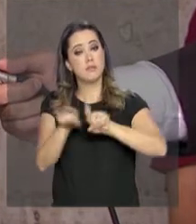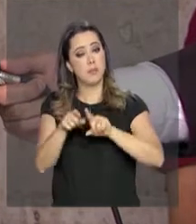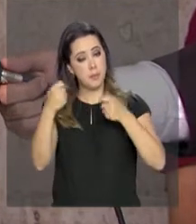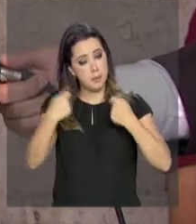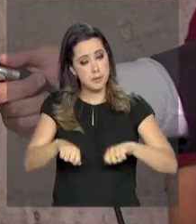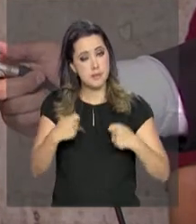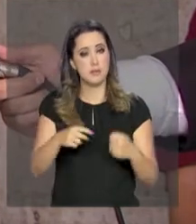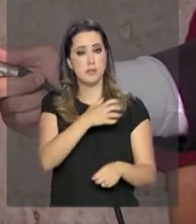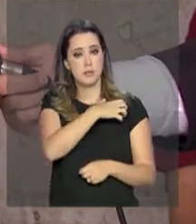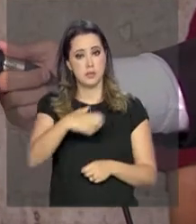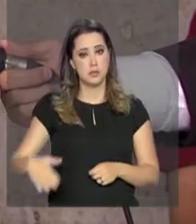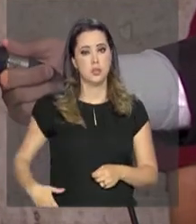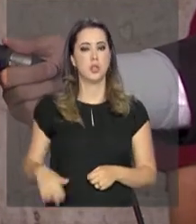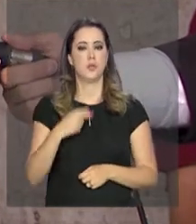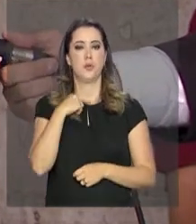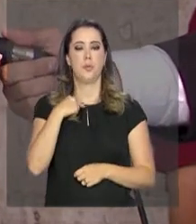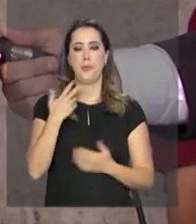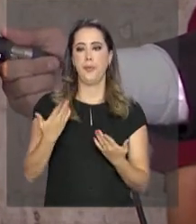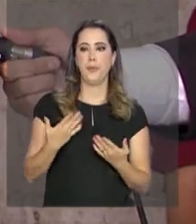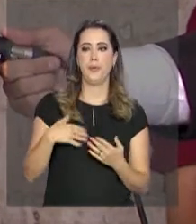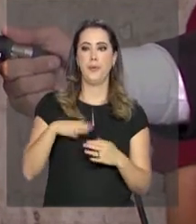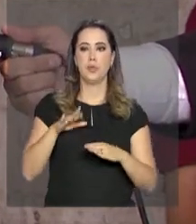atravessar em cima da faixa, né?